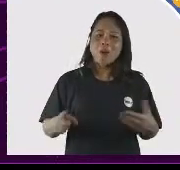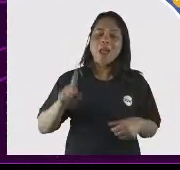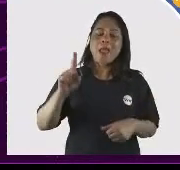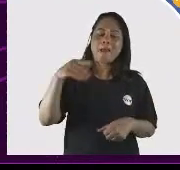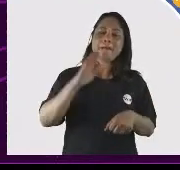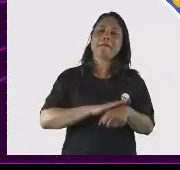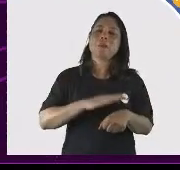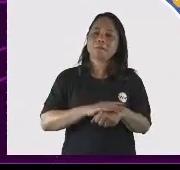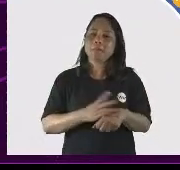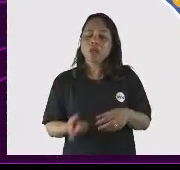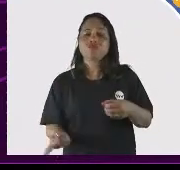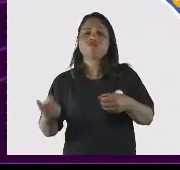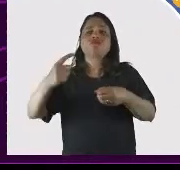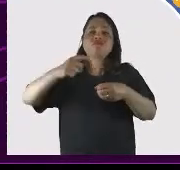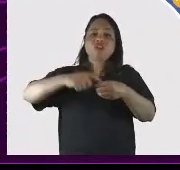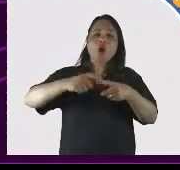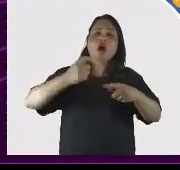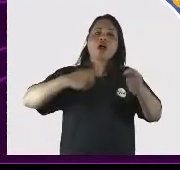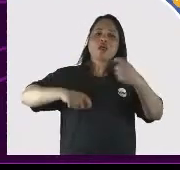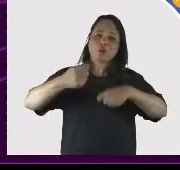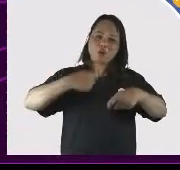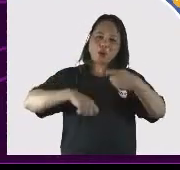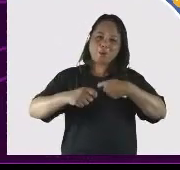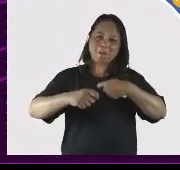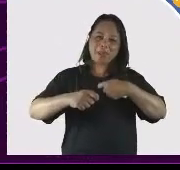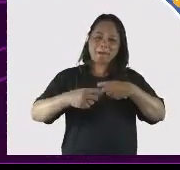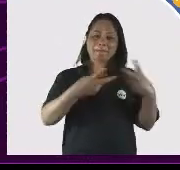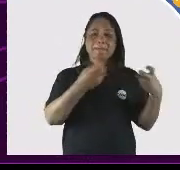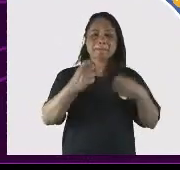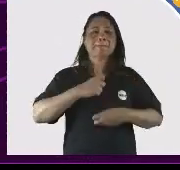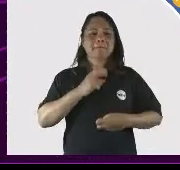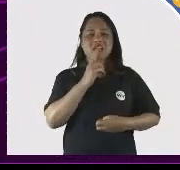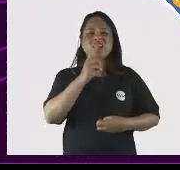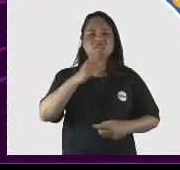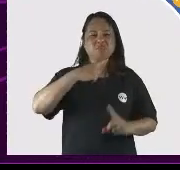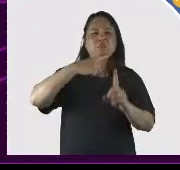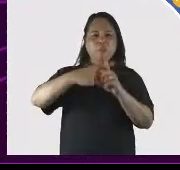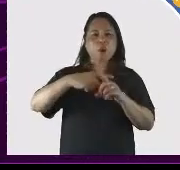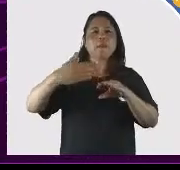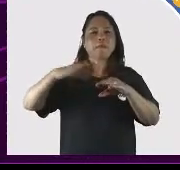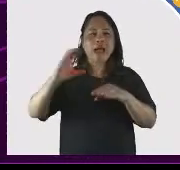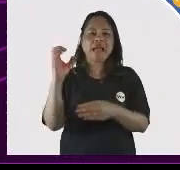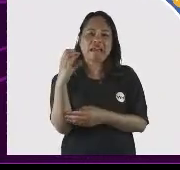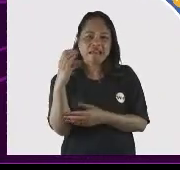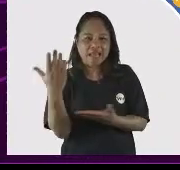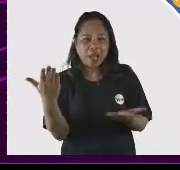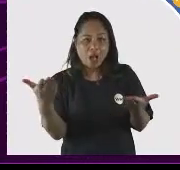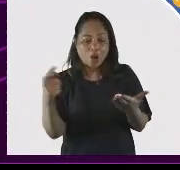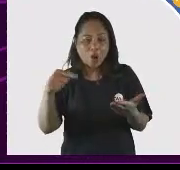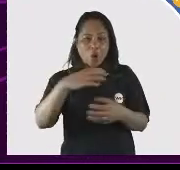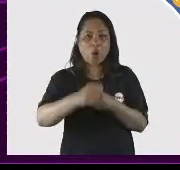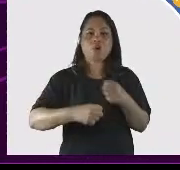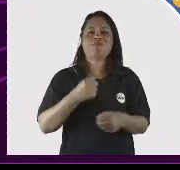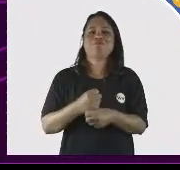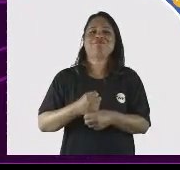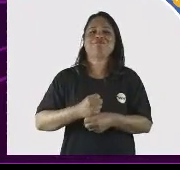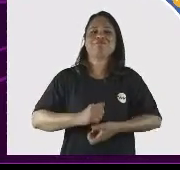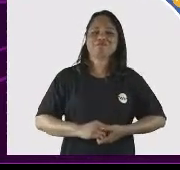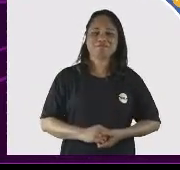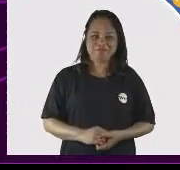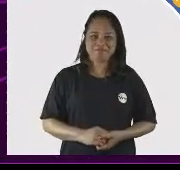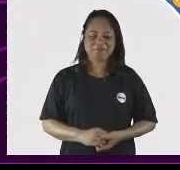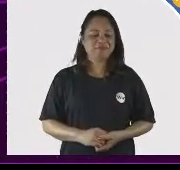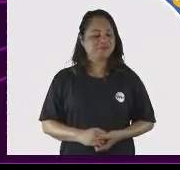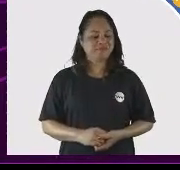e eu vejo um cenário mais otimista de crédito para eles esse ano Ah